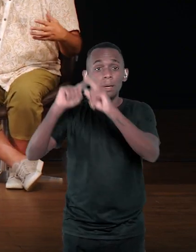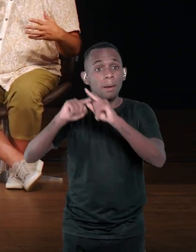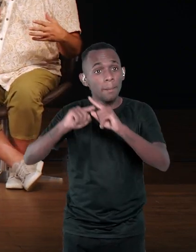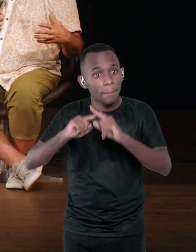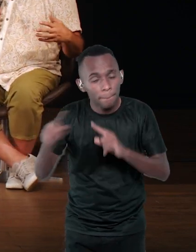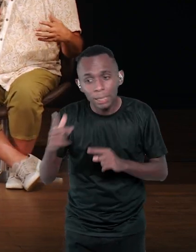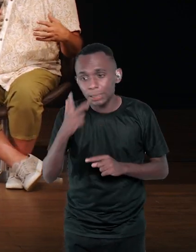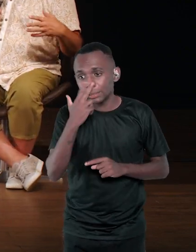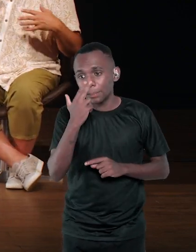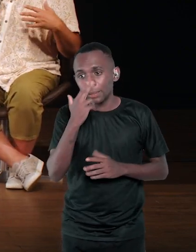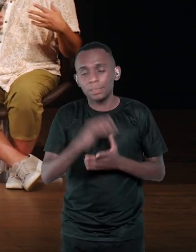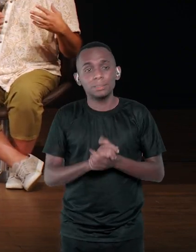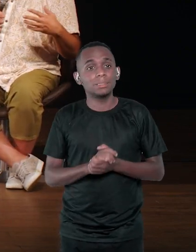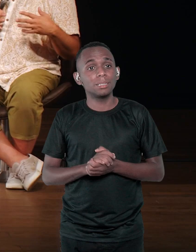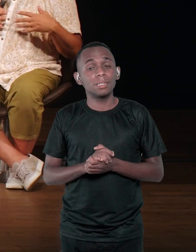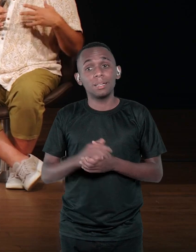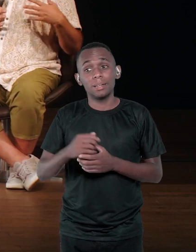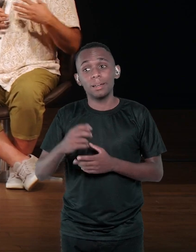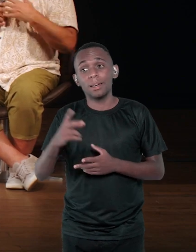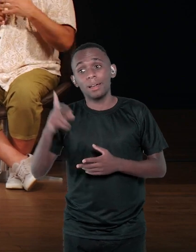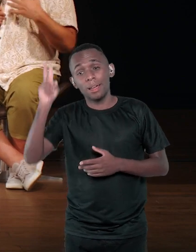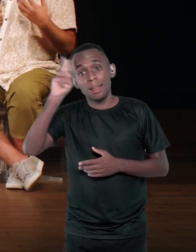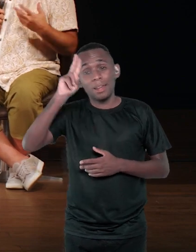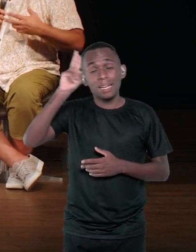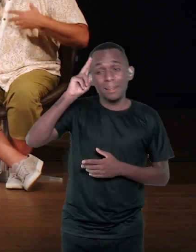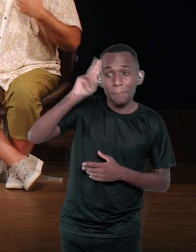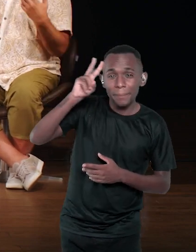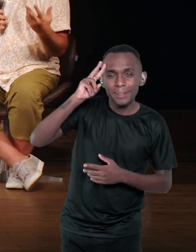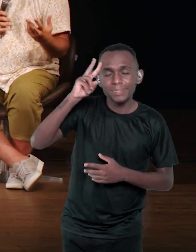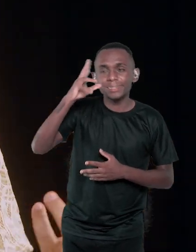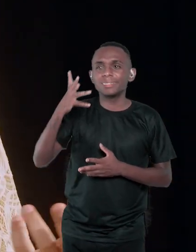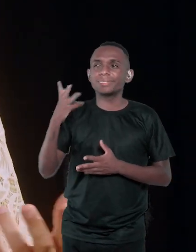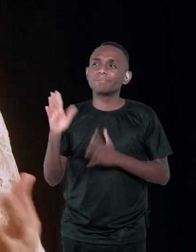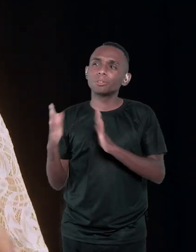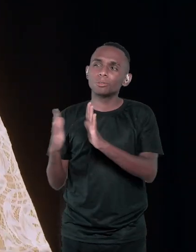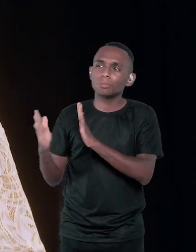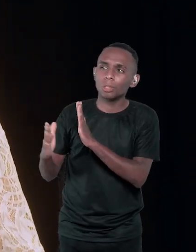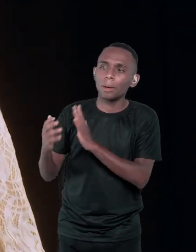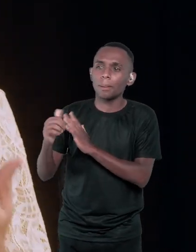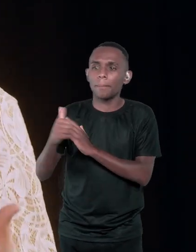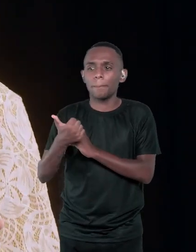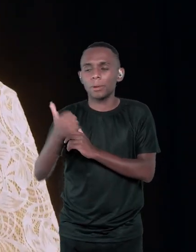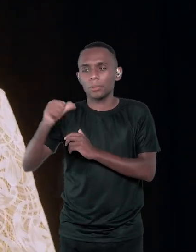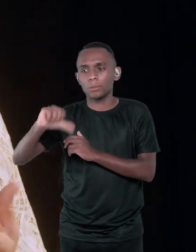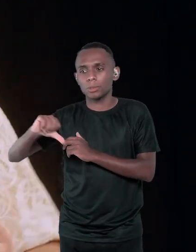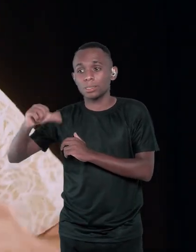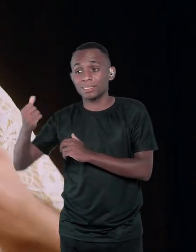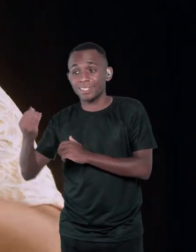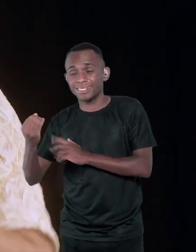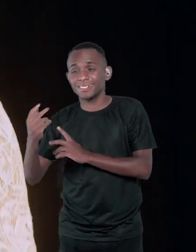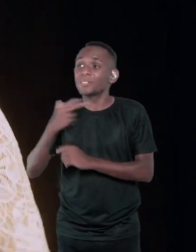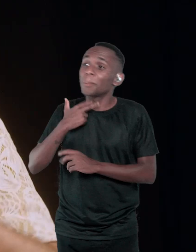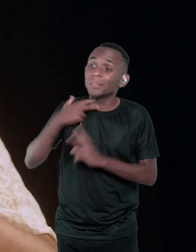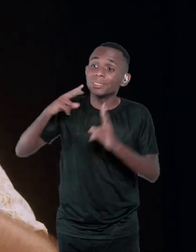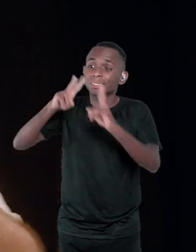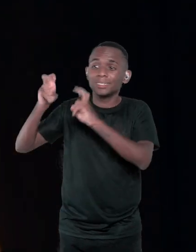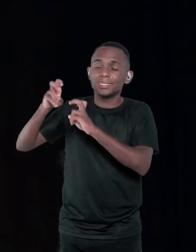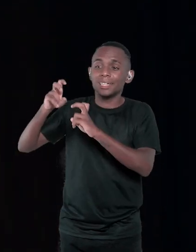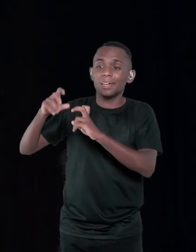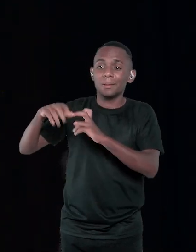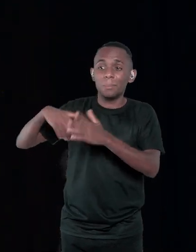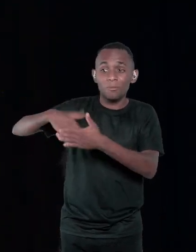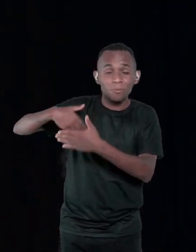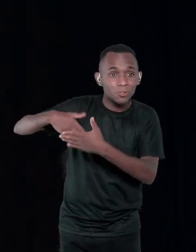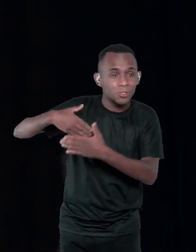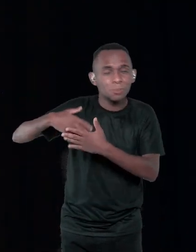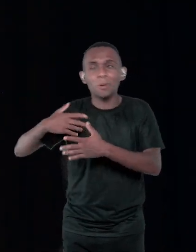gente tinha que driblar a memória dela e a elegância. Então, chegava nos anos 60 e você não podia falar de Garrincha, então muita coisa pulava, mas